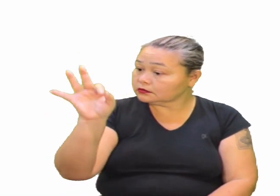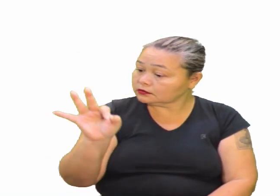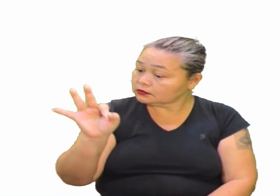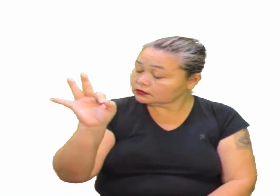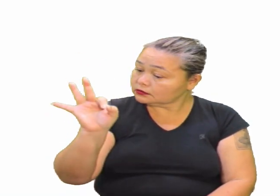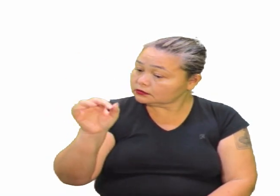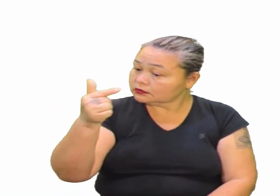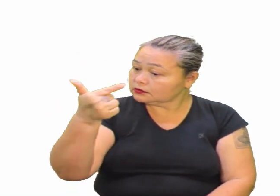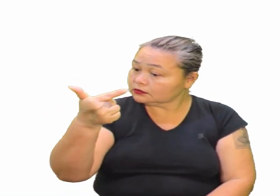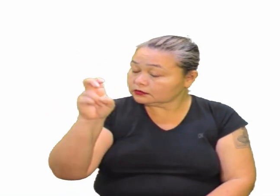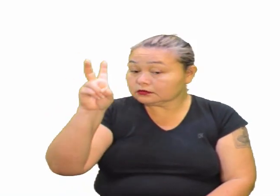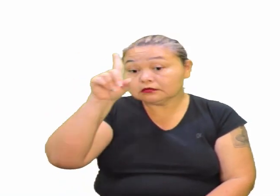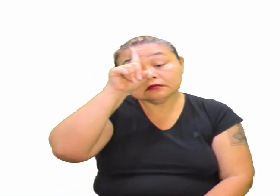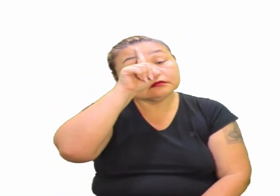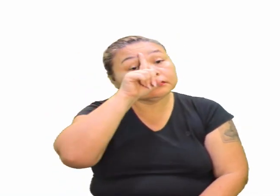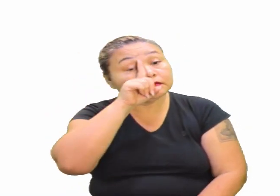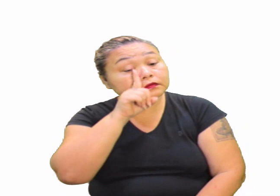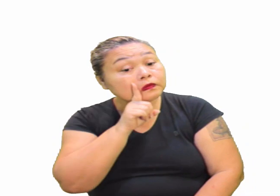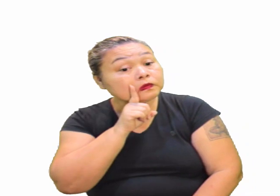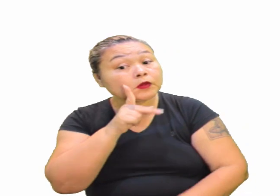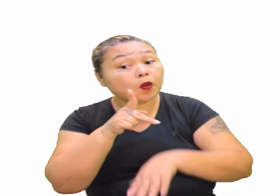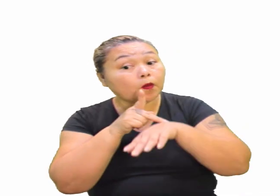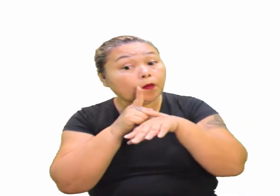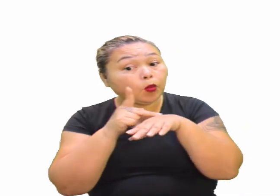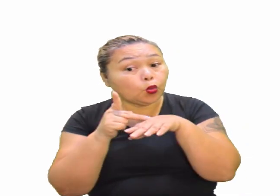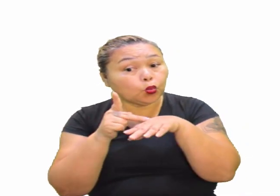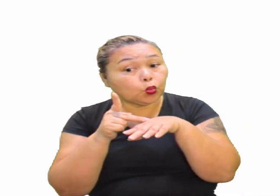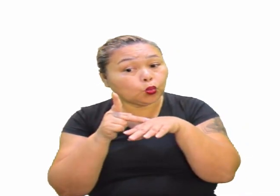25% de amarelo puro,